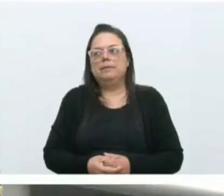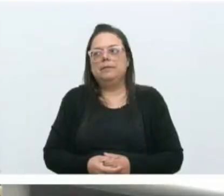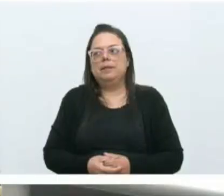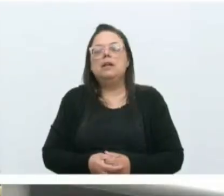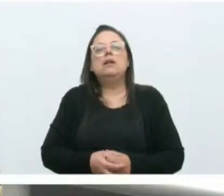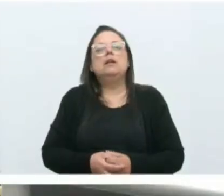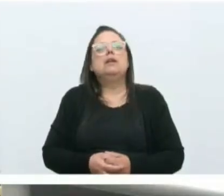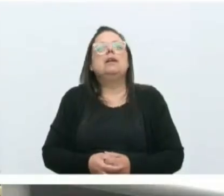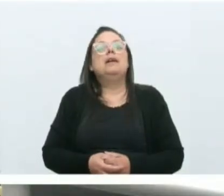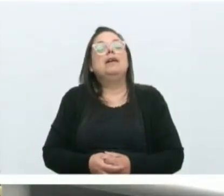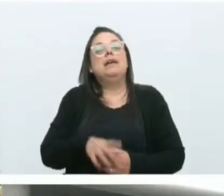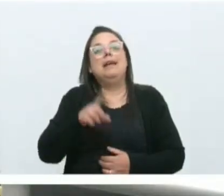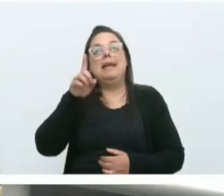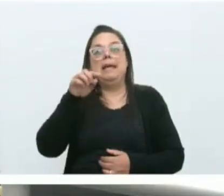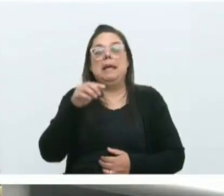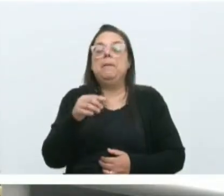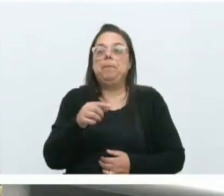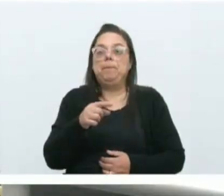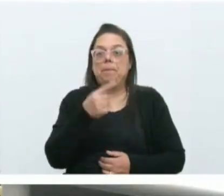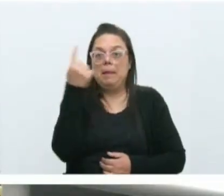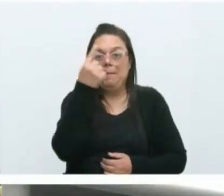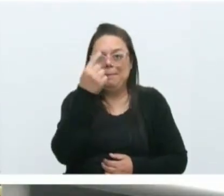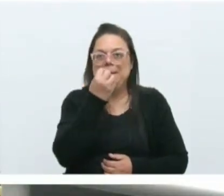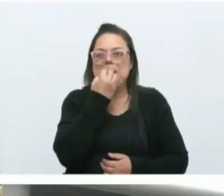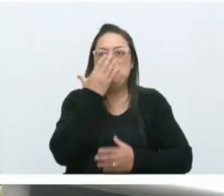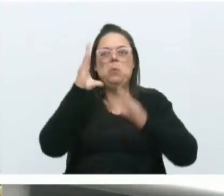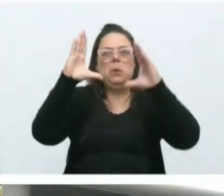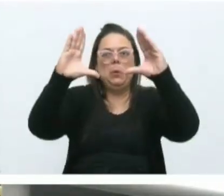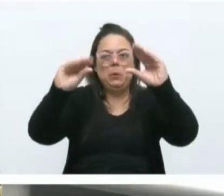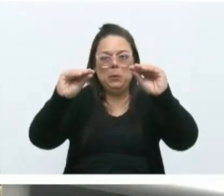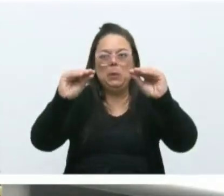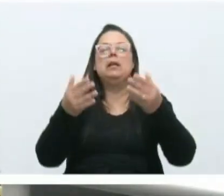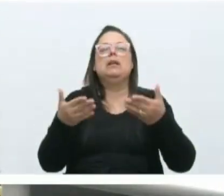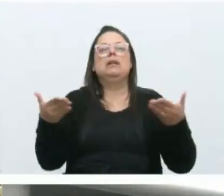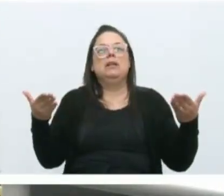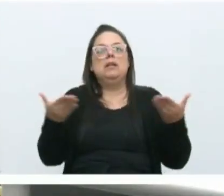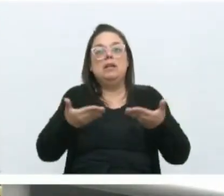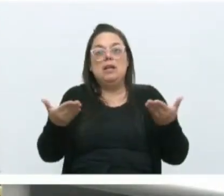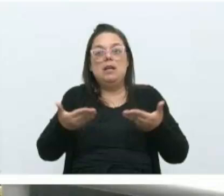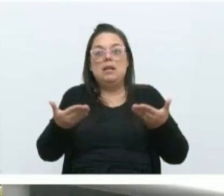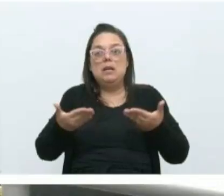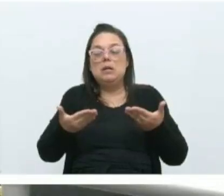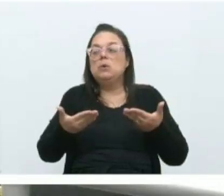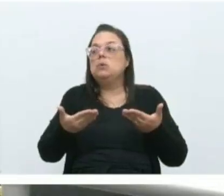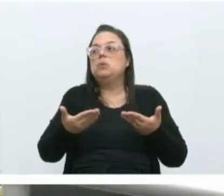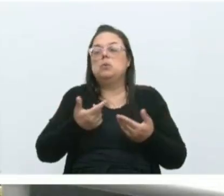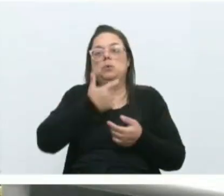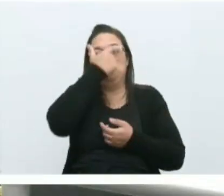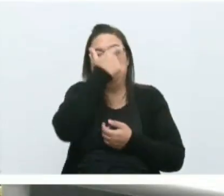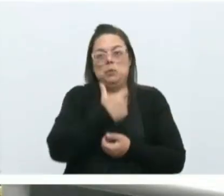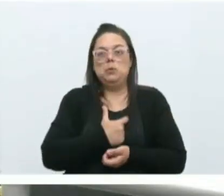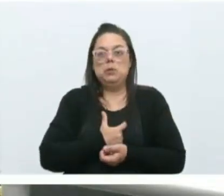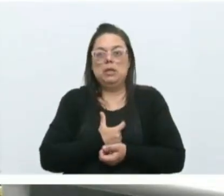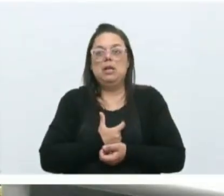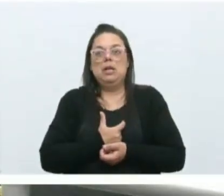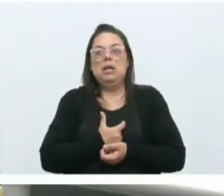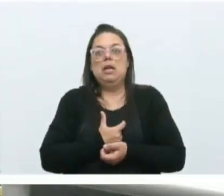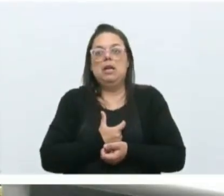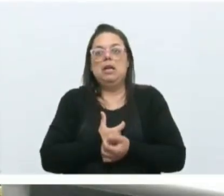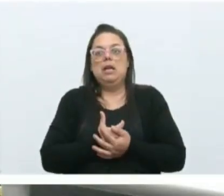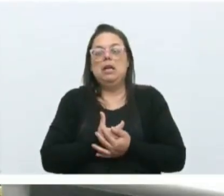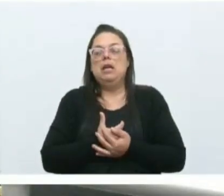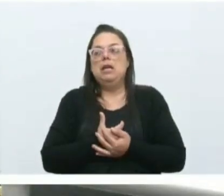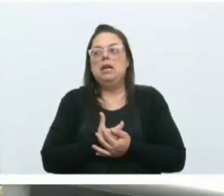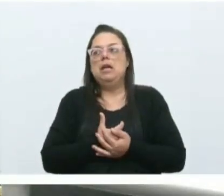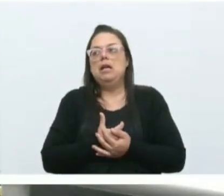Som. Primeiramente, boa noite. Hoje eu vou fazer